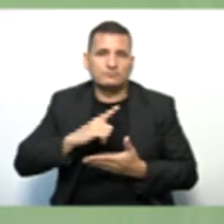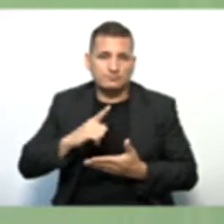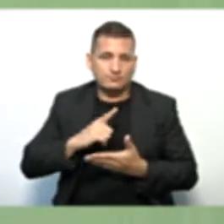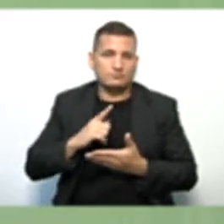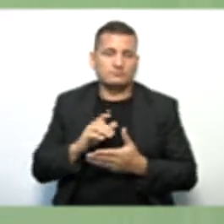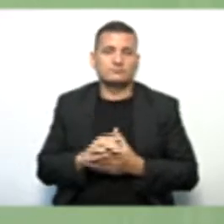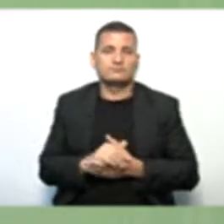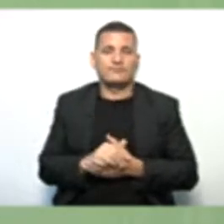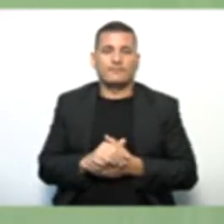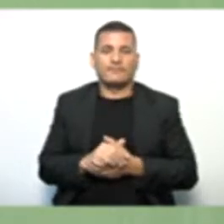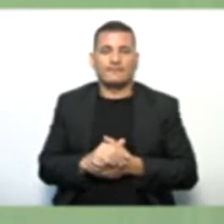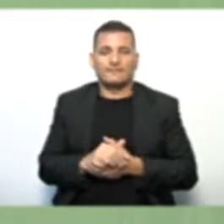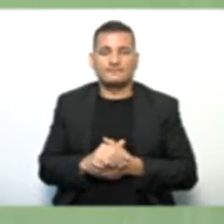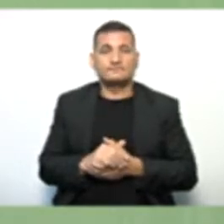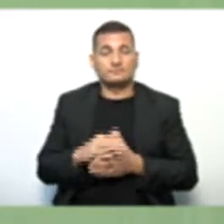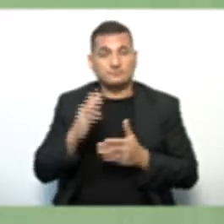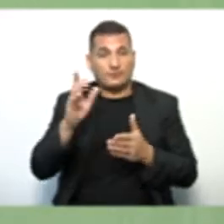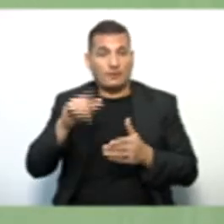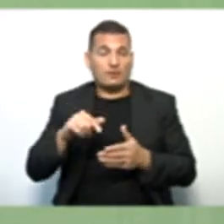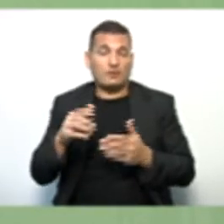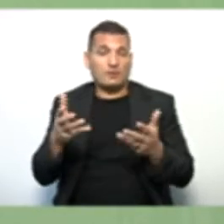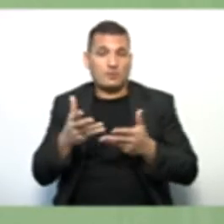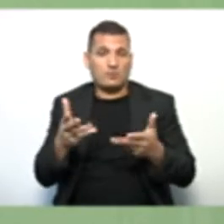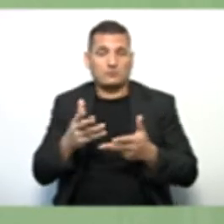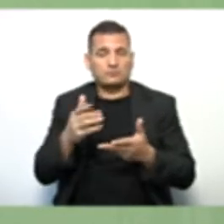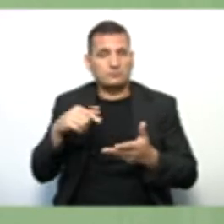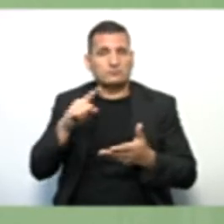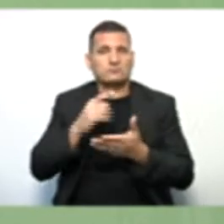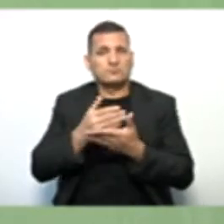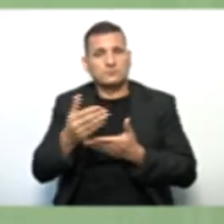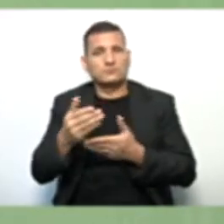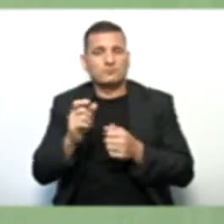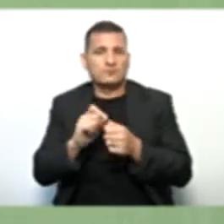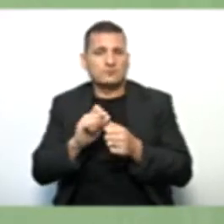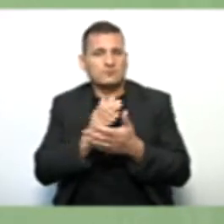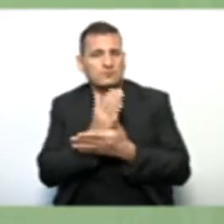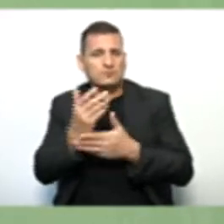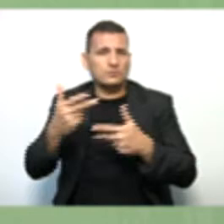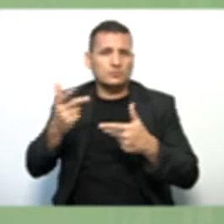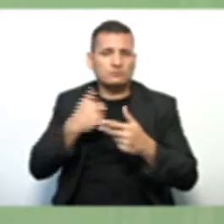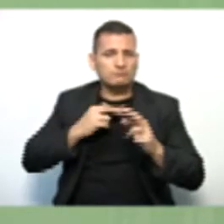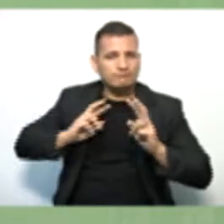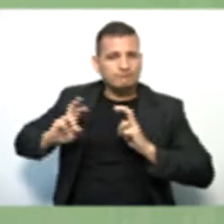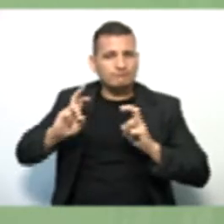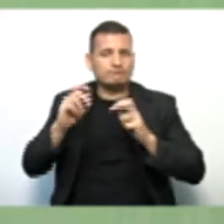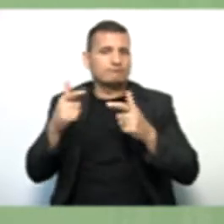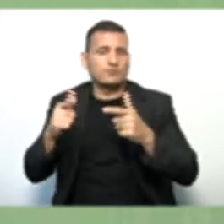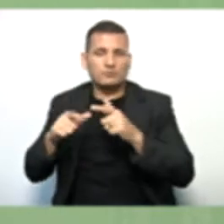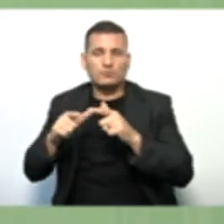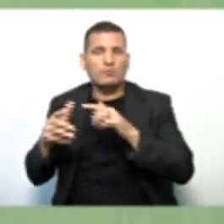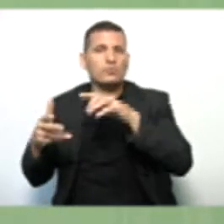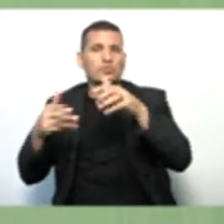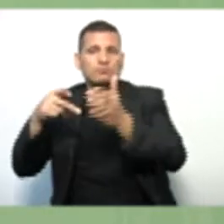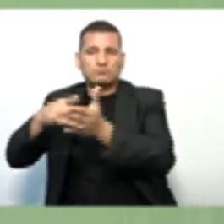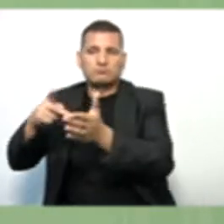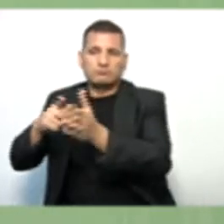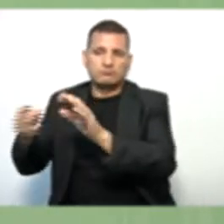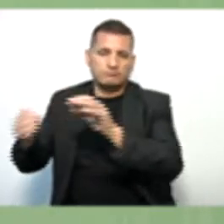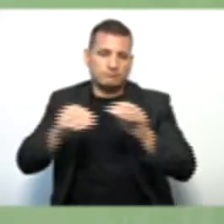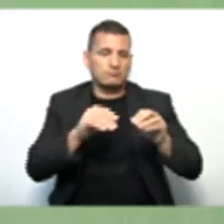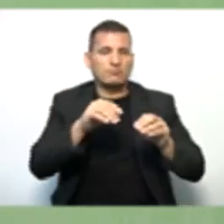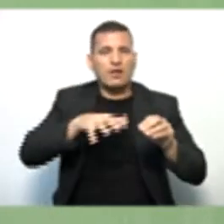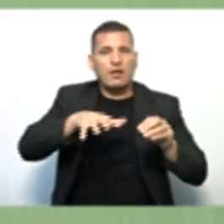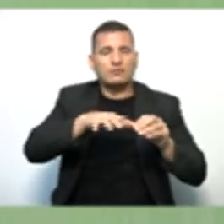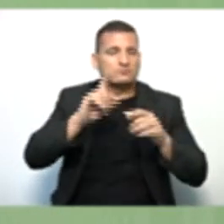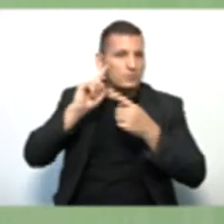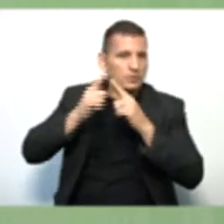se começar. Então essa é a nossa parte para começar, fazendo coisas que a gente não percebe, pegando algo abstrato do mundo real e trazendo para o mundo lógico, tá bom?